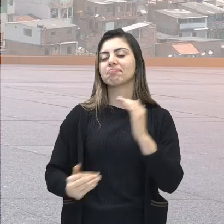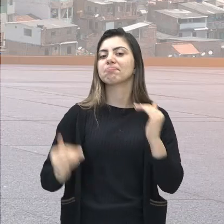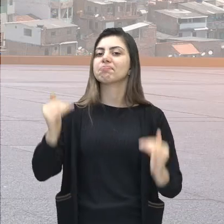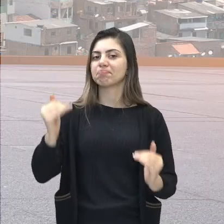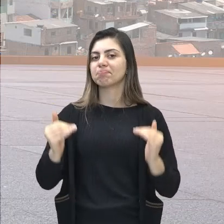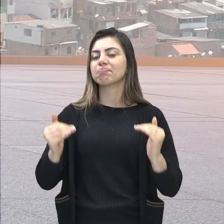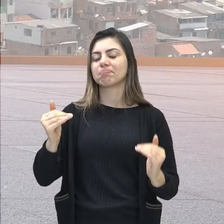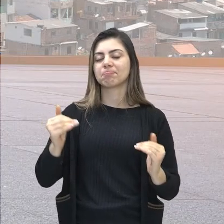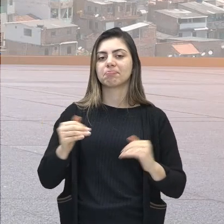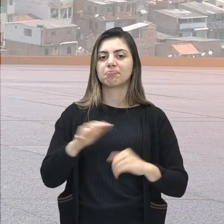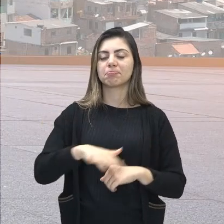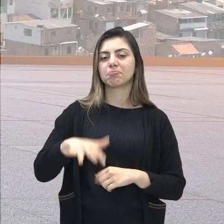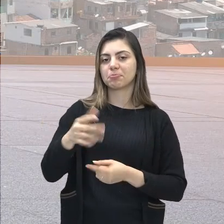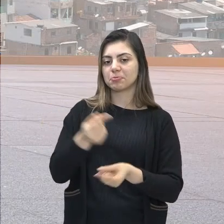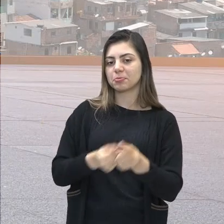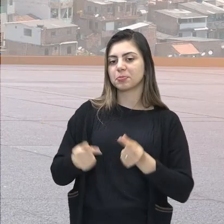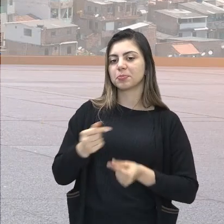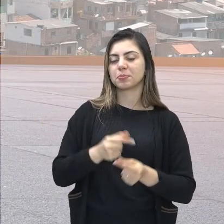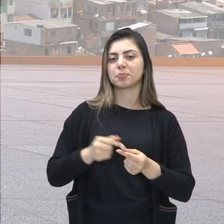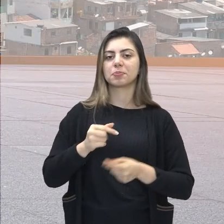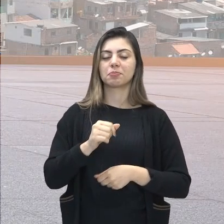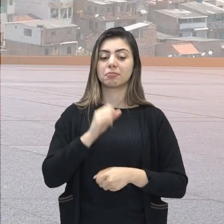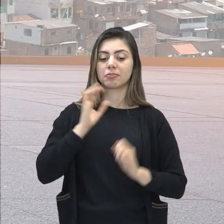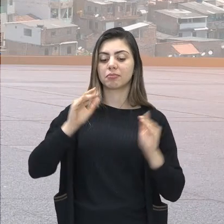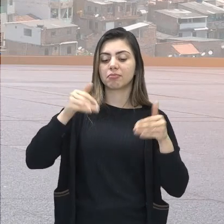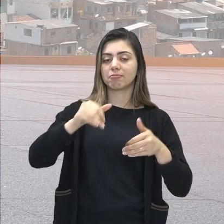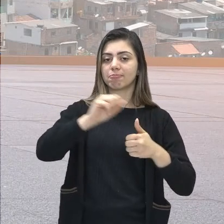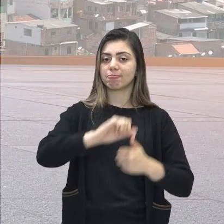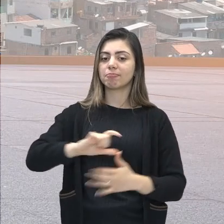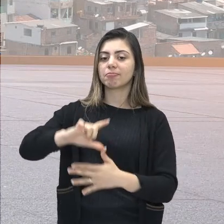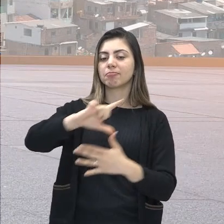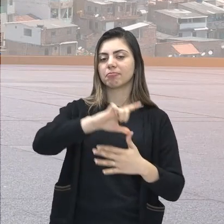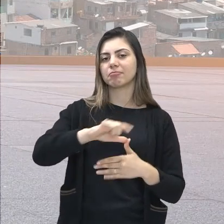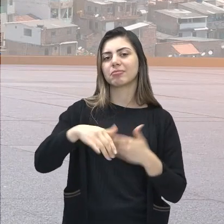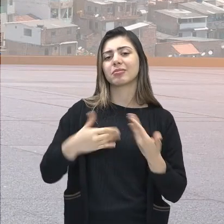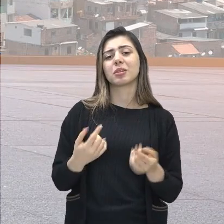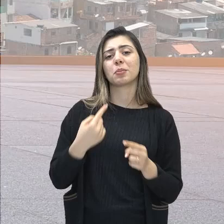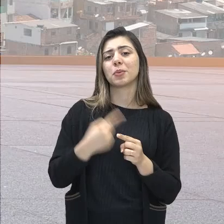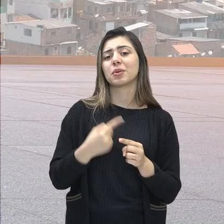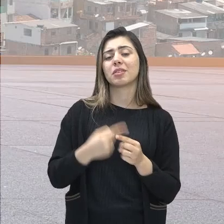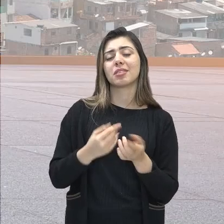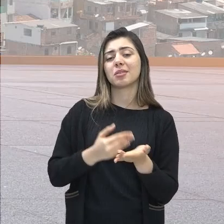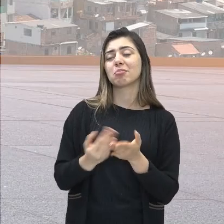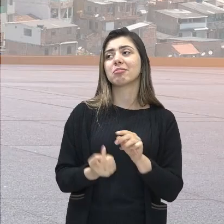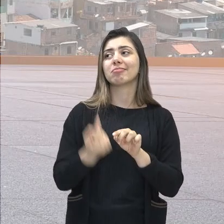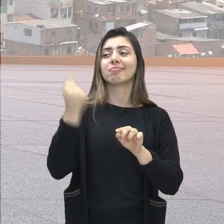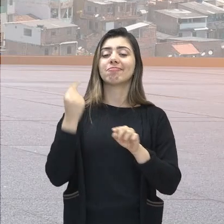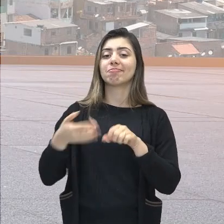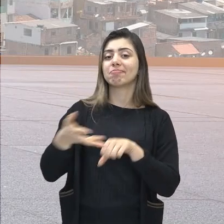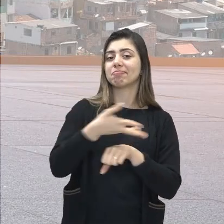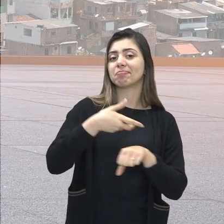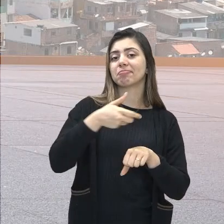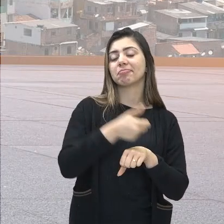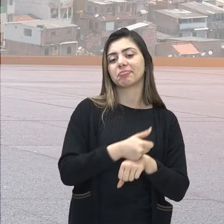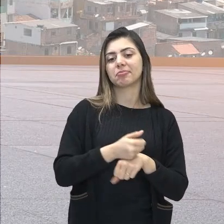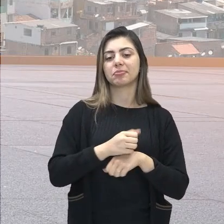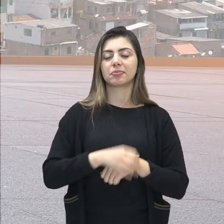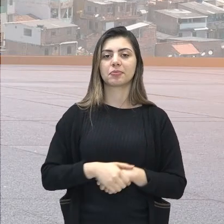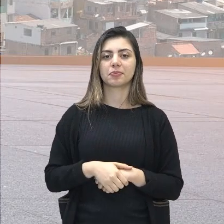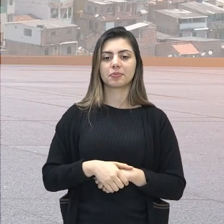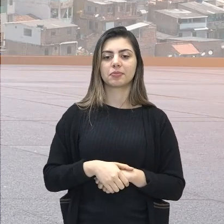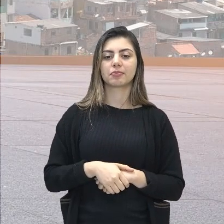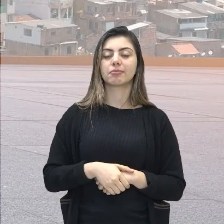desigualdades socioeconômicas vivenciadas aqui na América Latina e que são frutos ali desse processo de colonização que nós vivemos, tudo